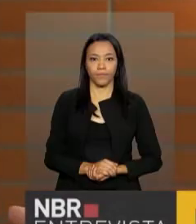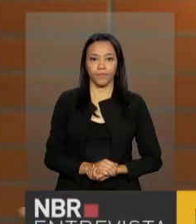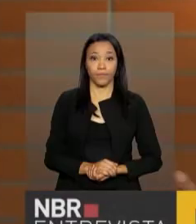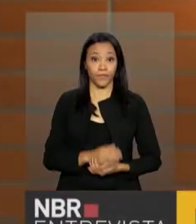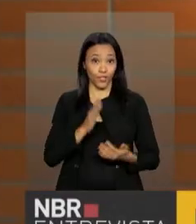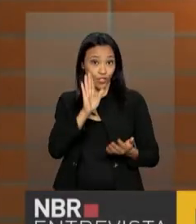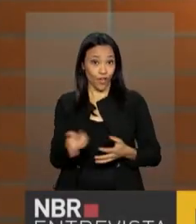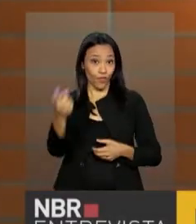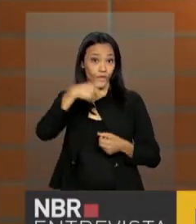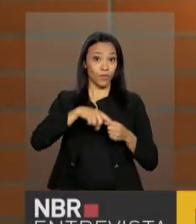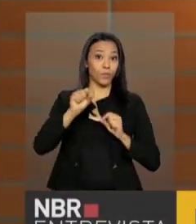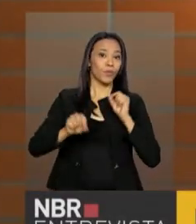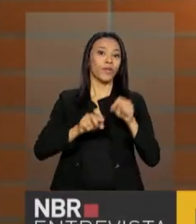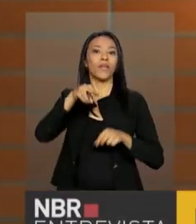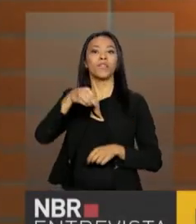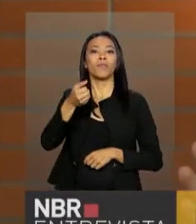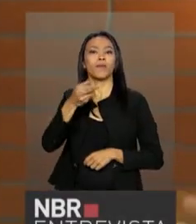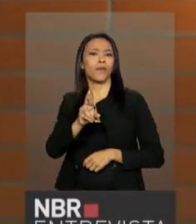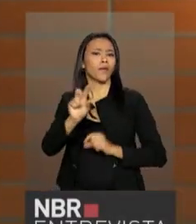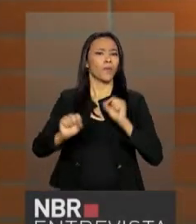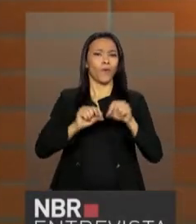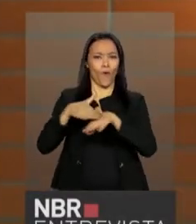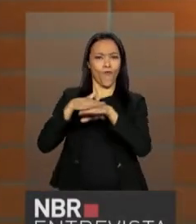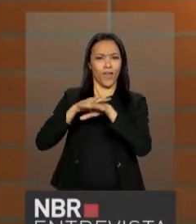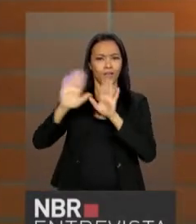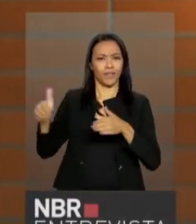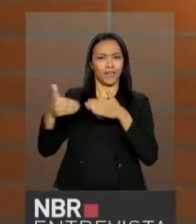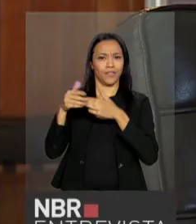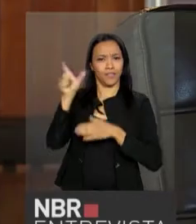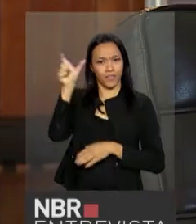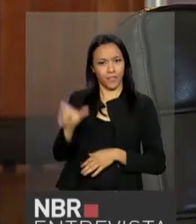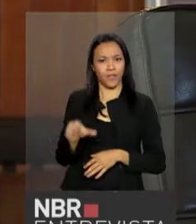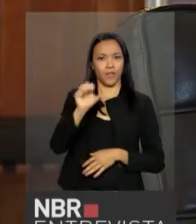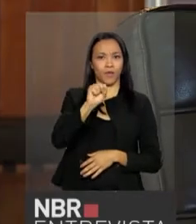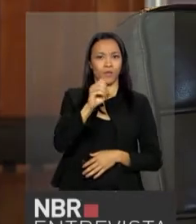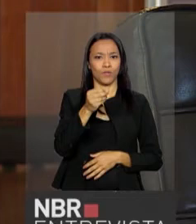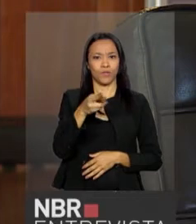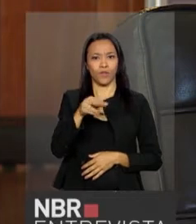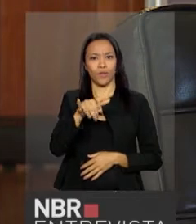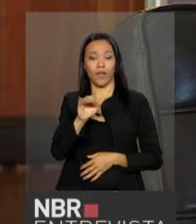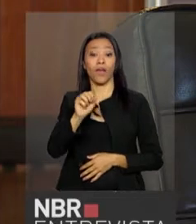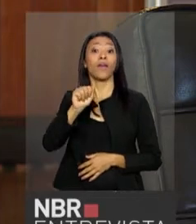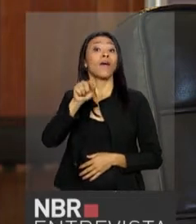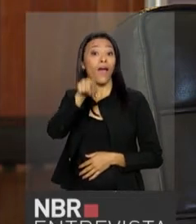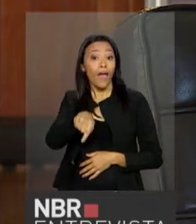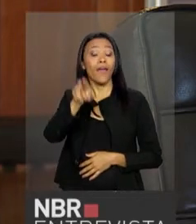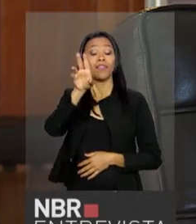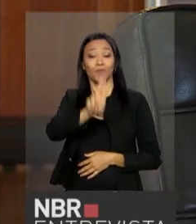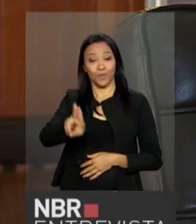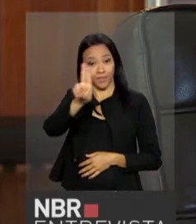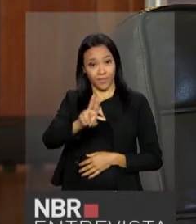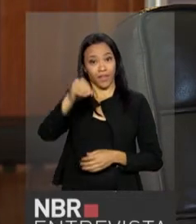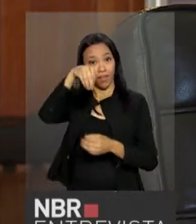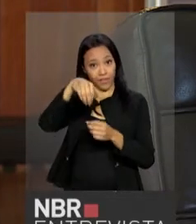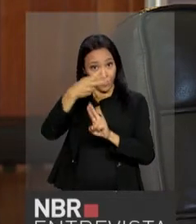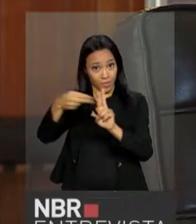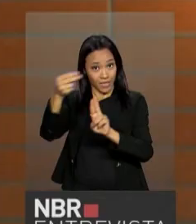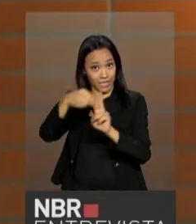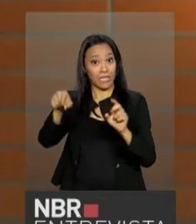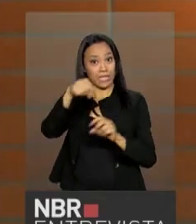Estamos de volta com a NBR Entrevista, que hoje conversa com Soraya Ferreira Alves, professora adjunta da Universidade de Brasília e